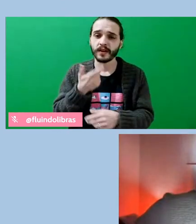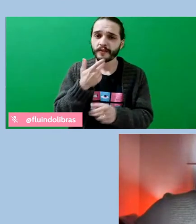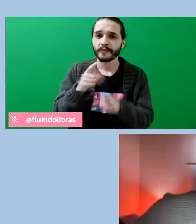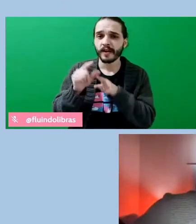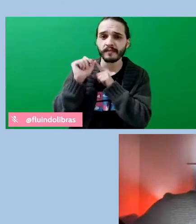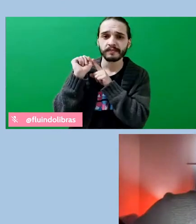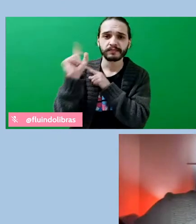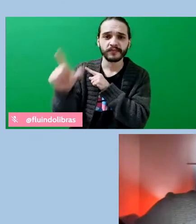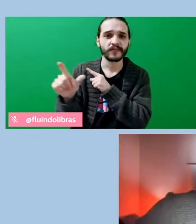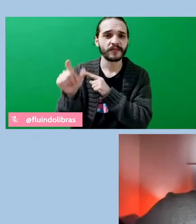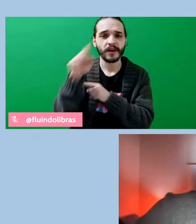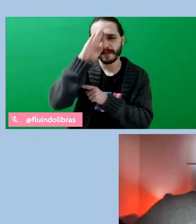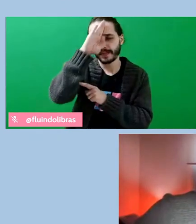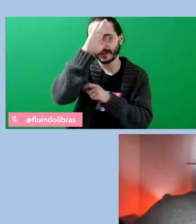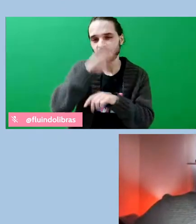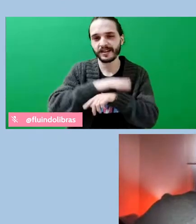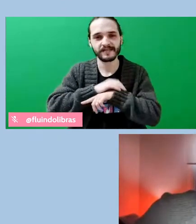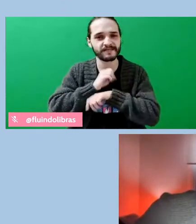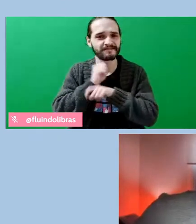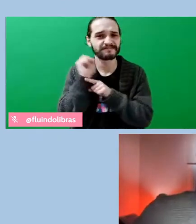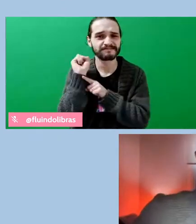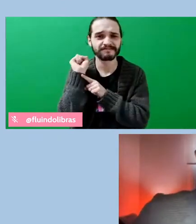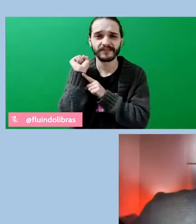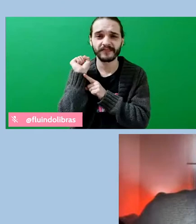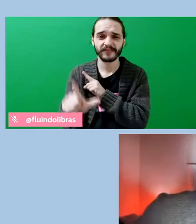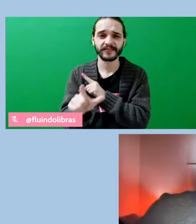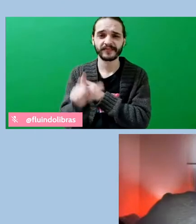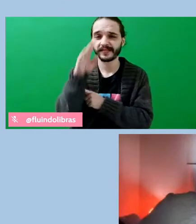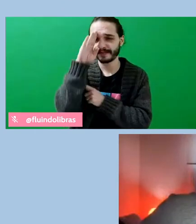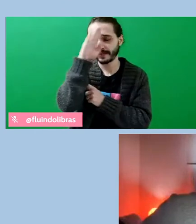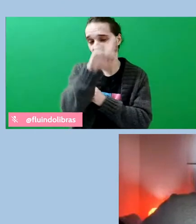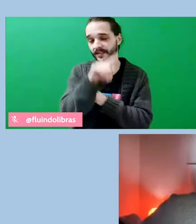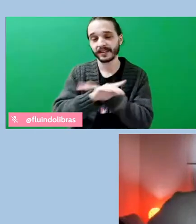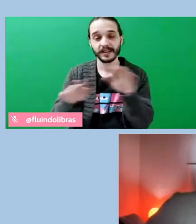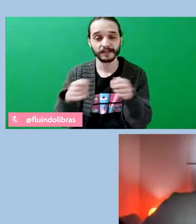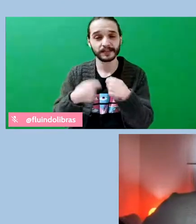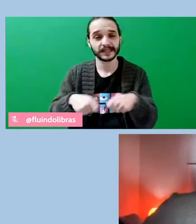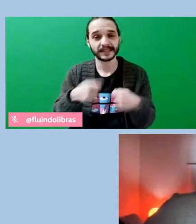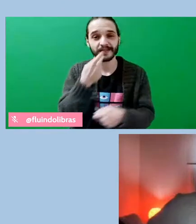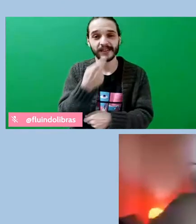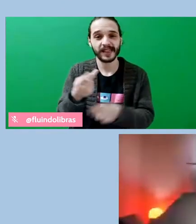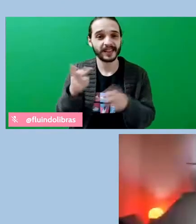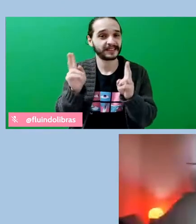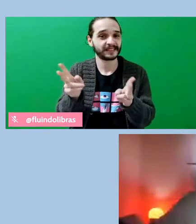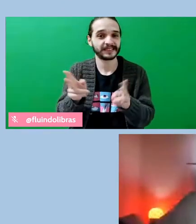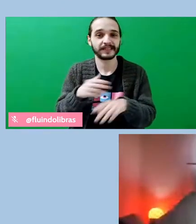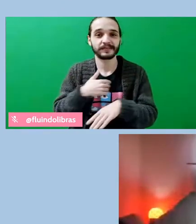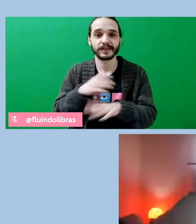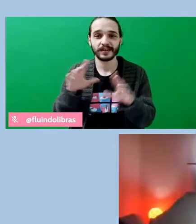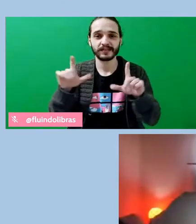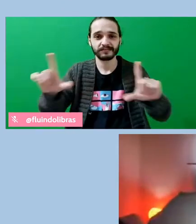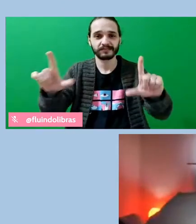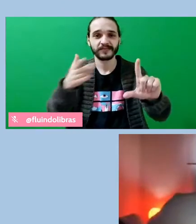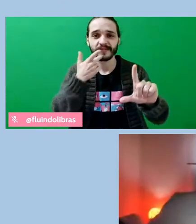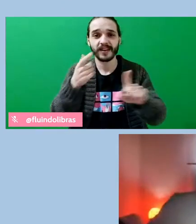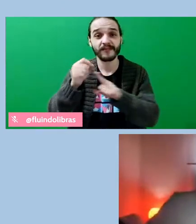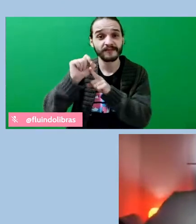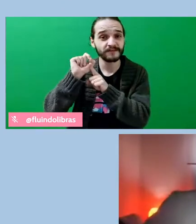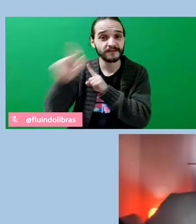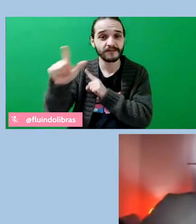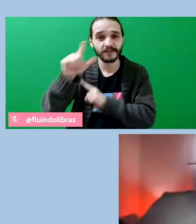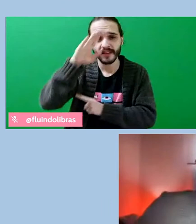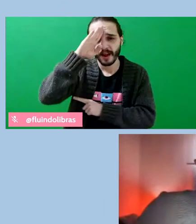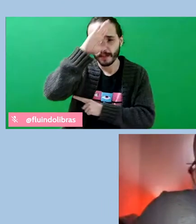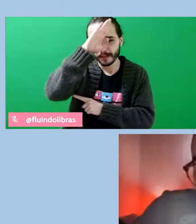ainda. Eu queria deixar Ah, registrado nesse perfeito. vídeo. Então, assim, isso é um absurdo que a gente não falou ainda. Então, é isso que eu queria dizer. Fora Bolsonaro.